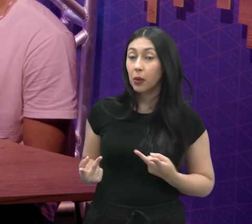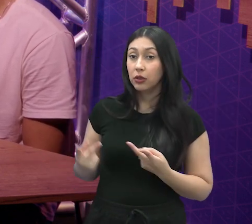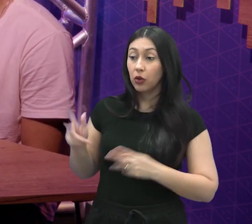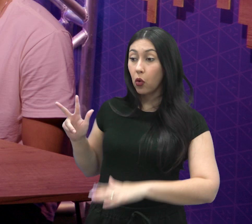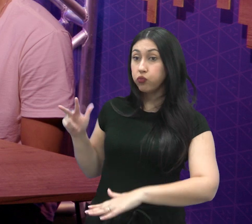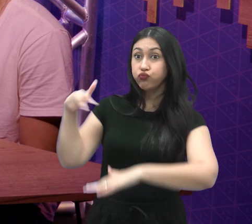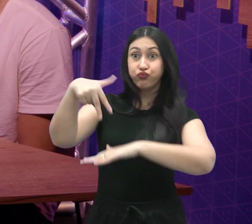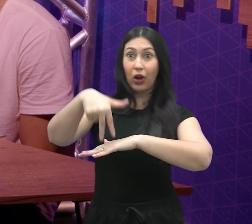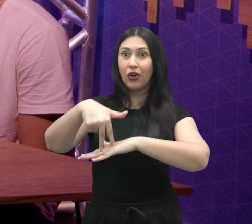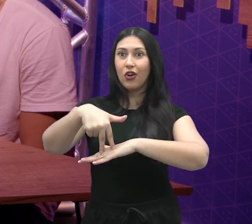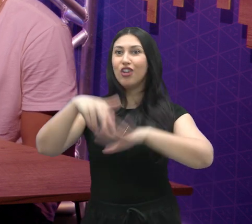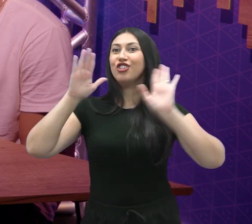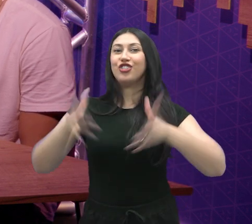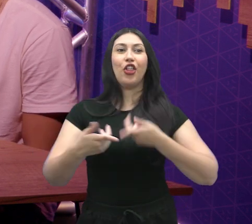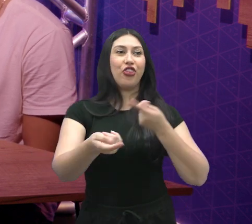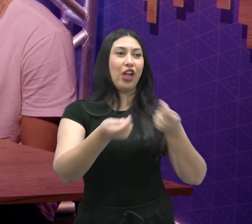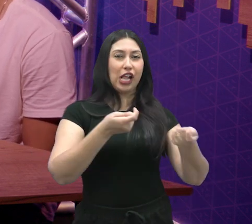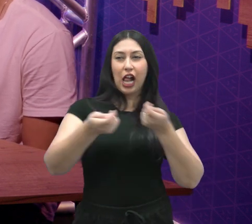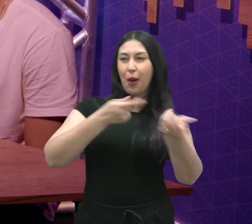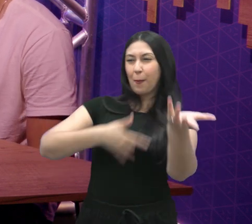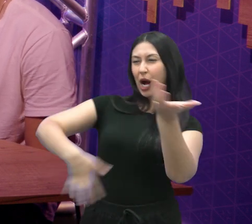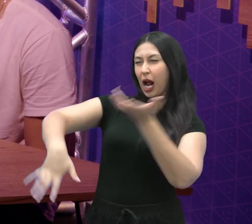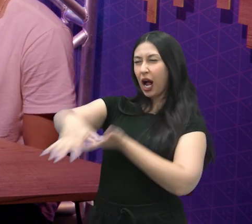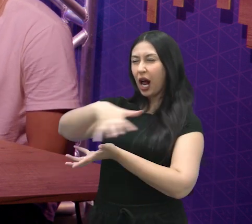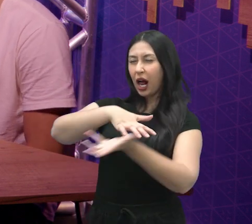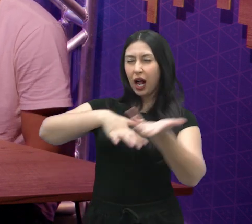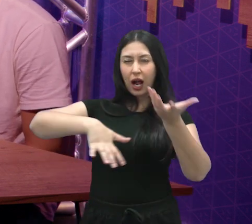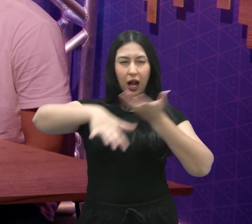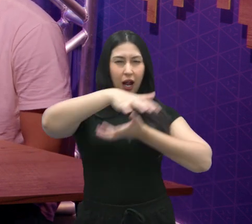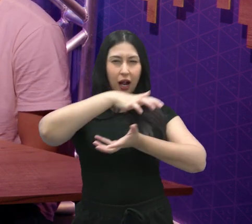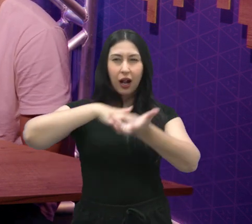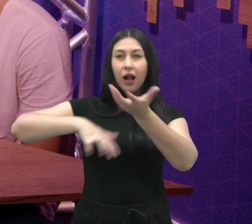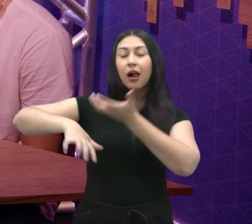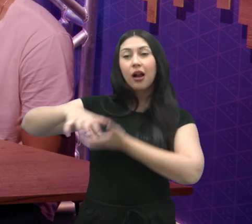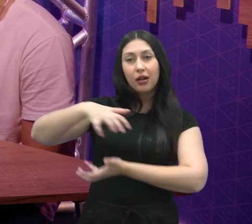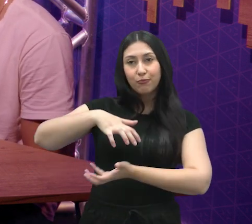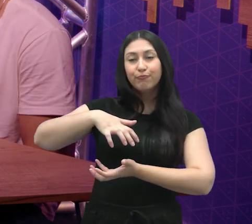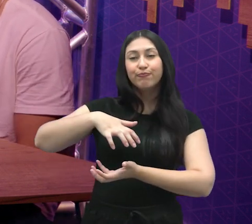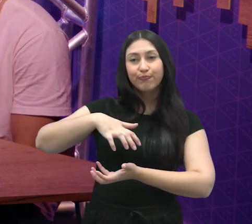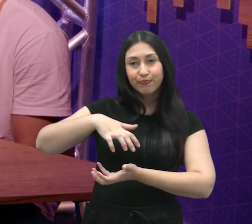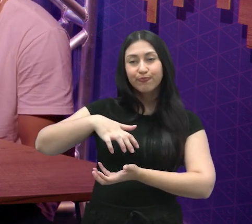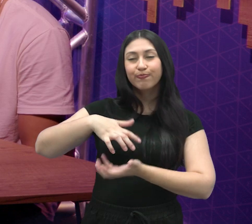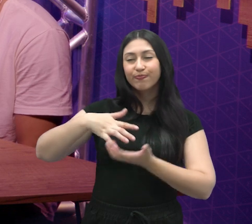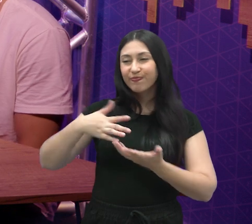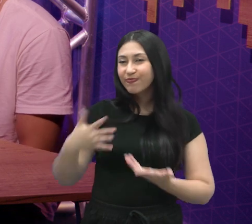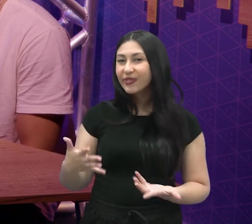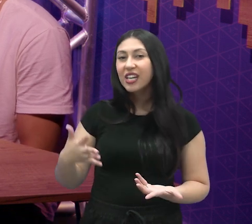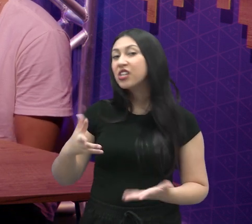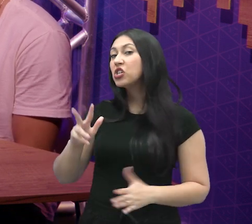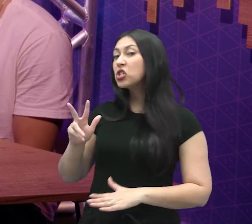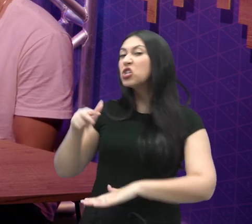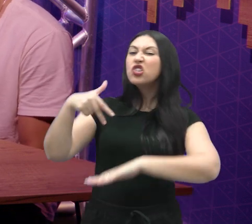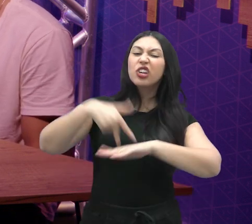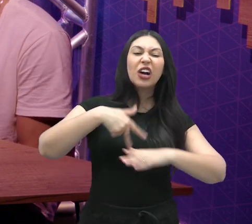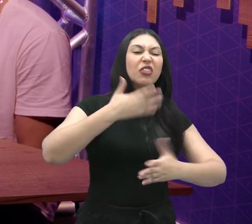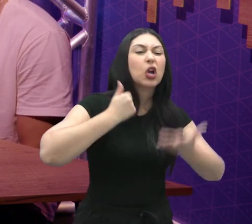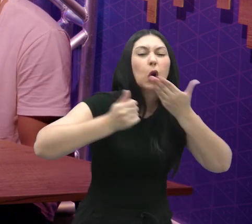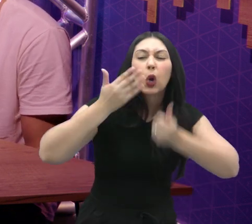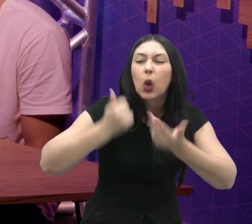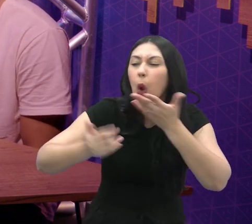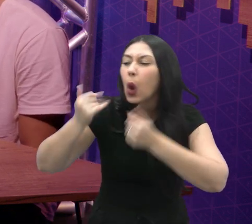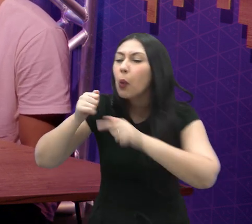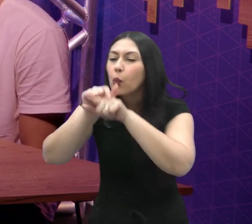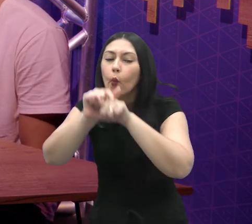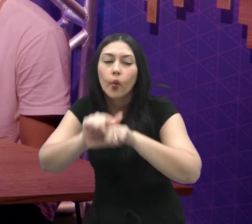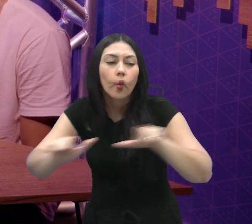ser humano chegou no fim da festa e já começou a causar mesmo. Chegava,